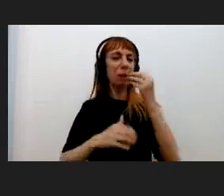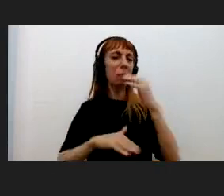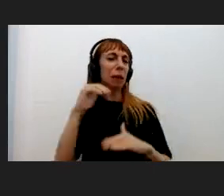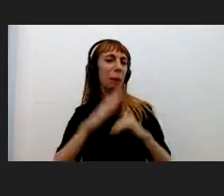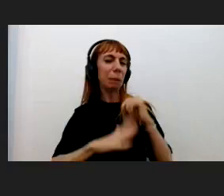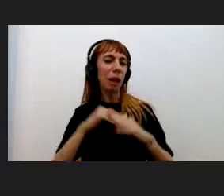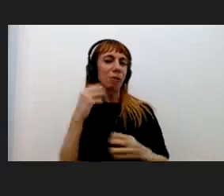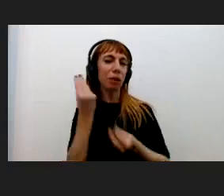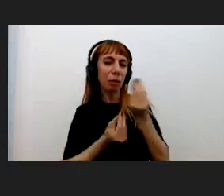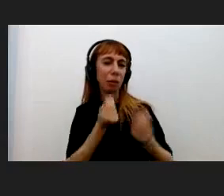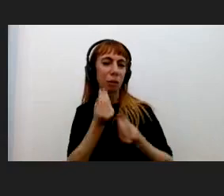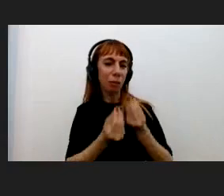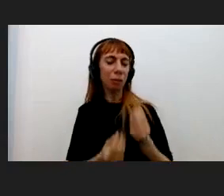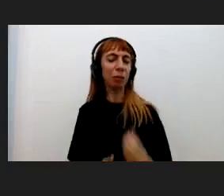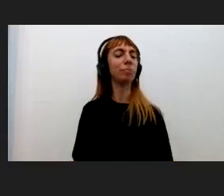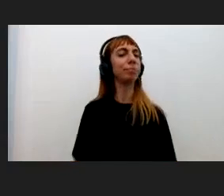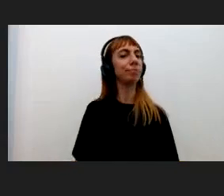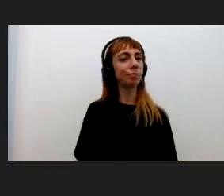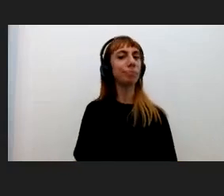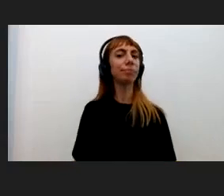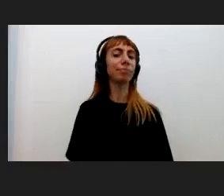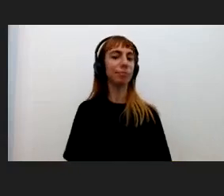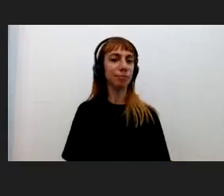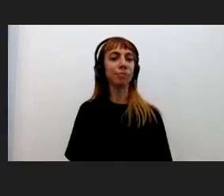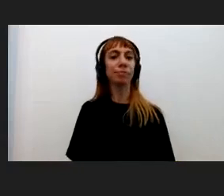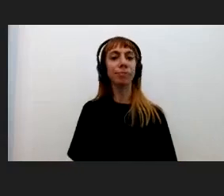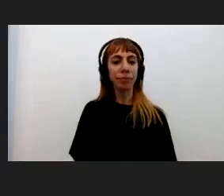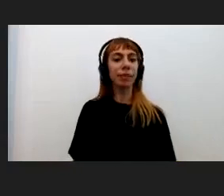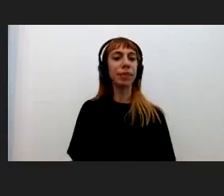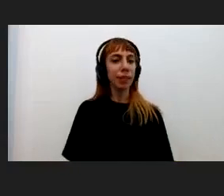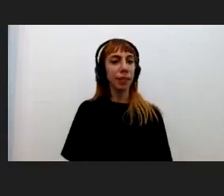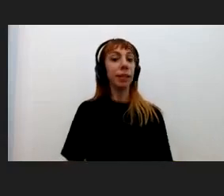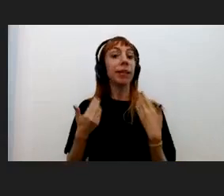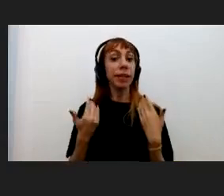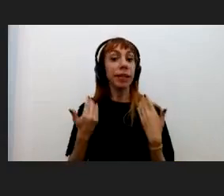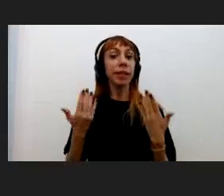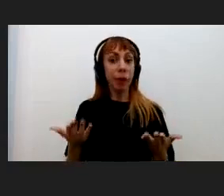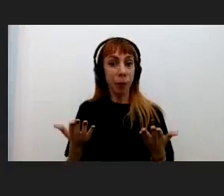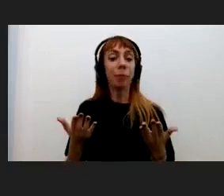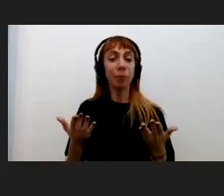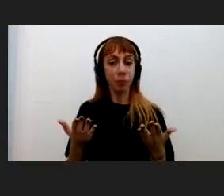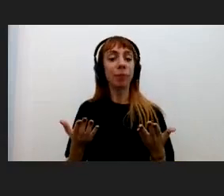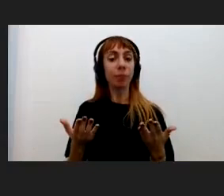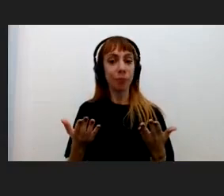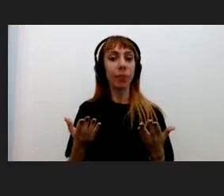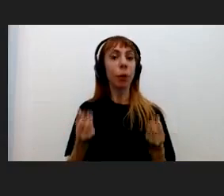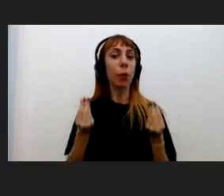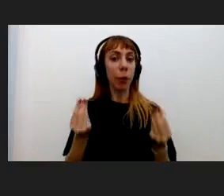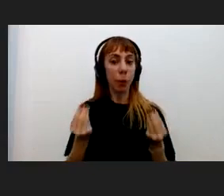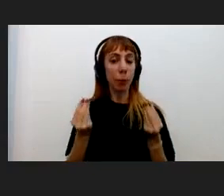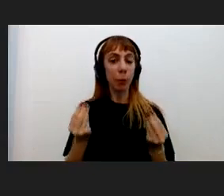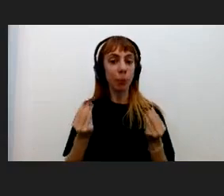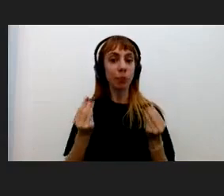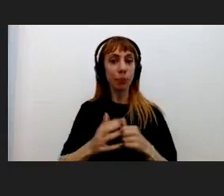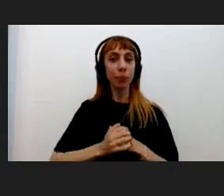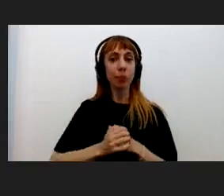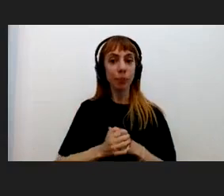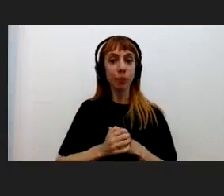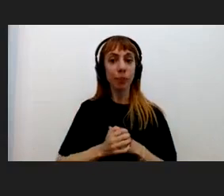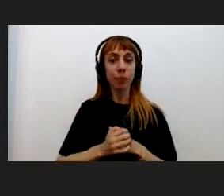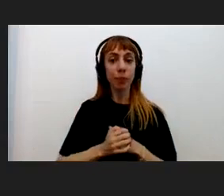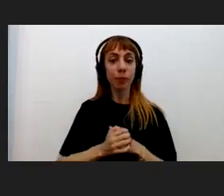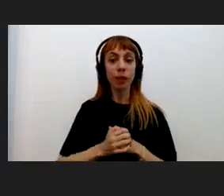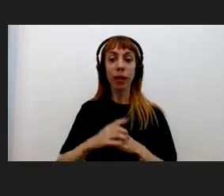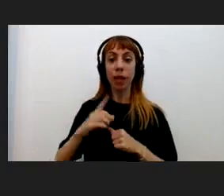Isso se implica numa compreensão de que os discursos que eu aprendo ao longo